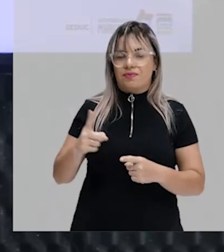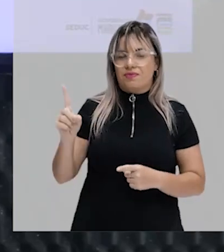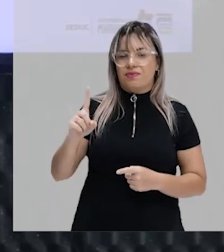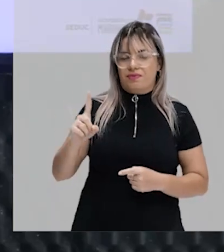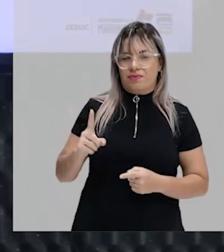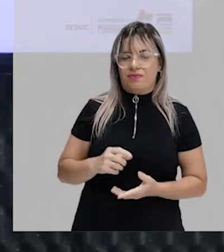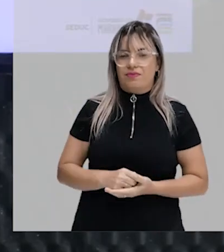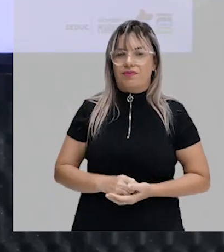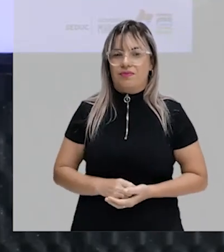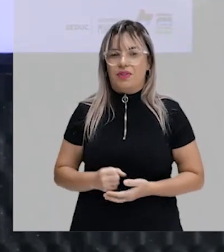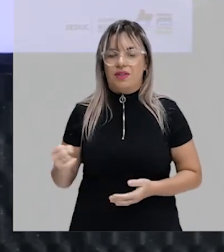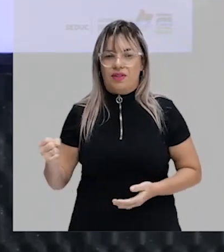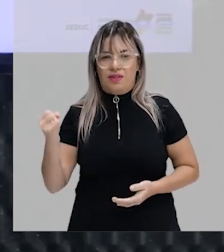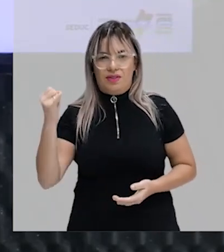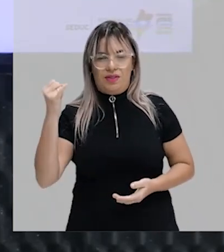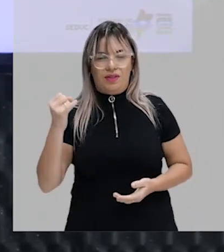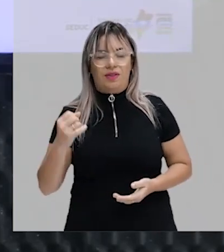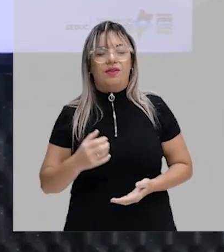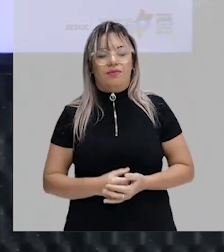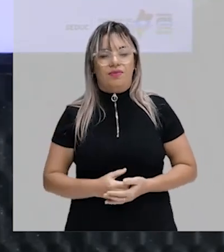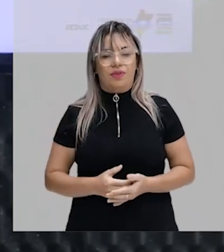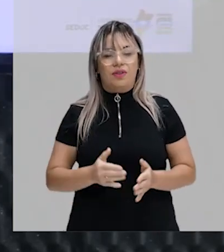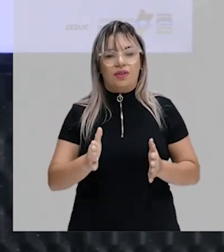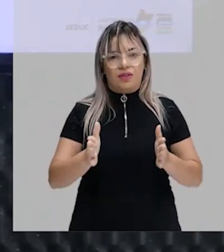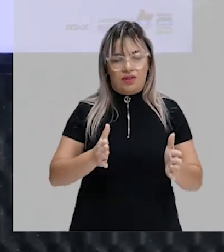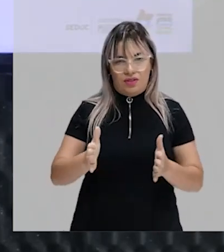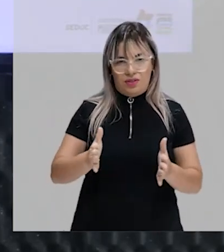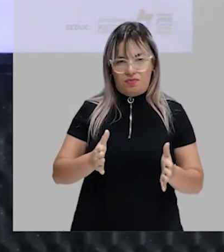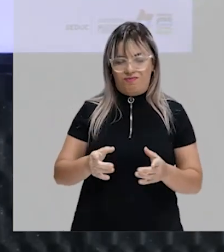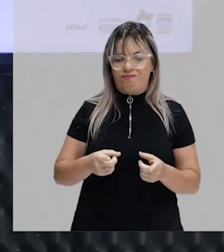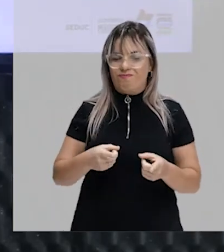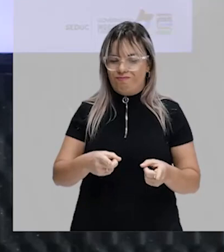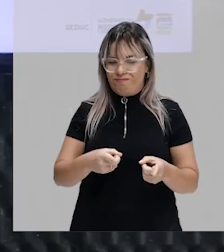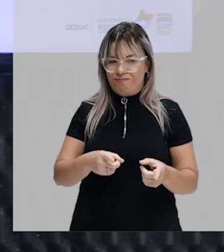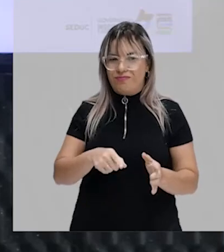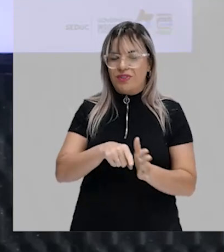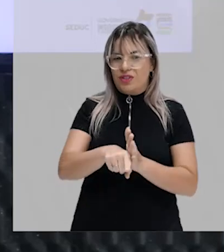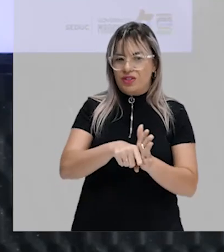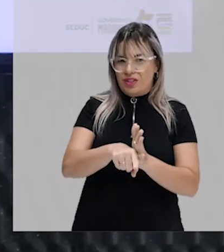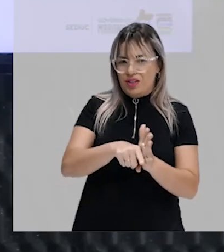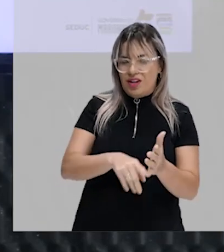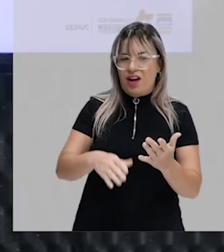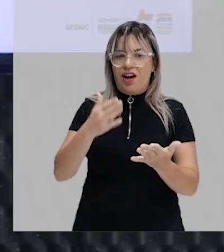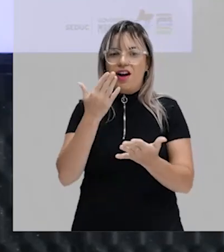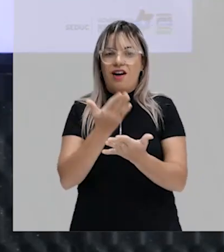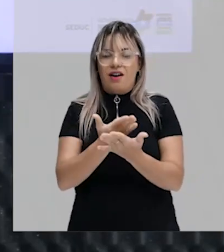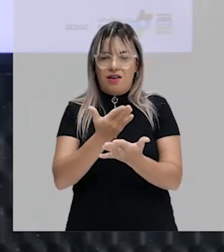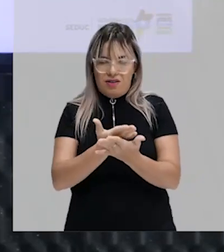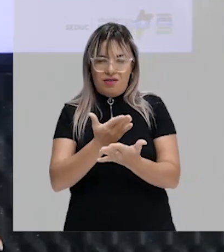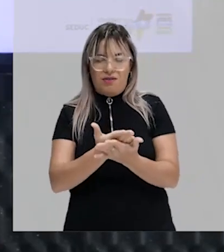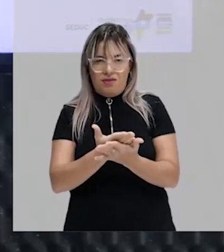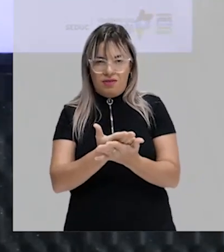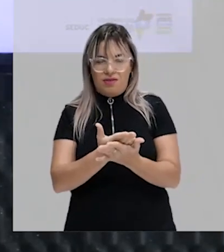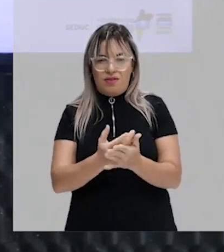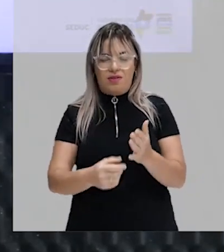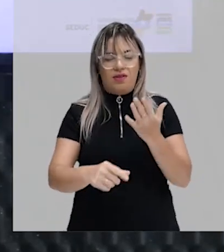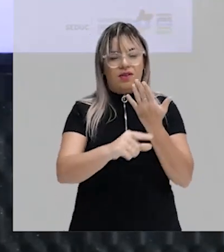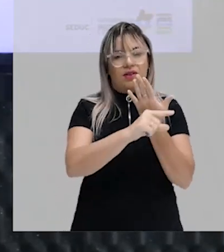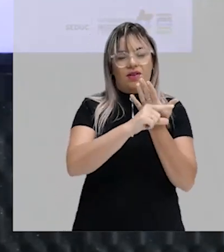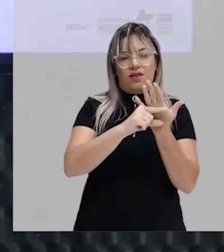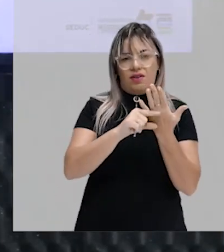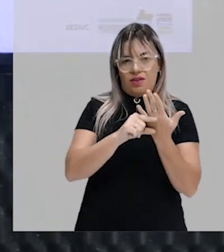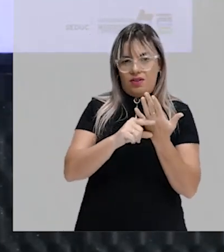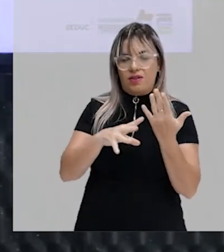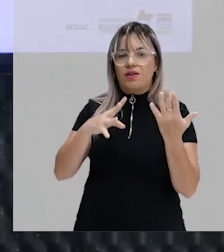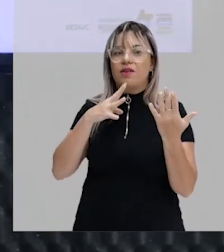muita coisa interessante nessa época. E eu te desafio aí a estudar esses autores que nós